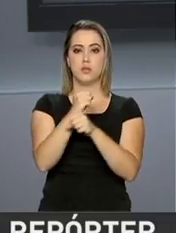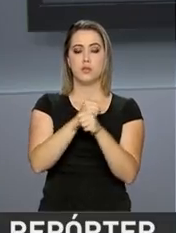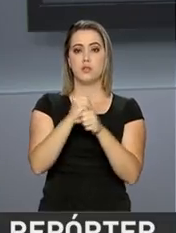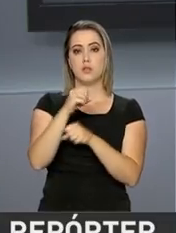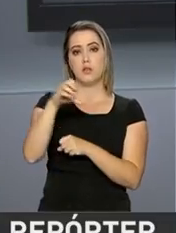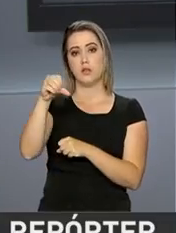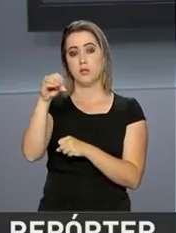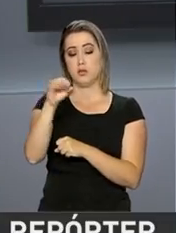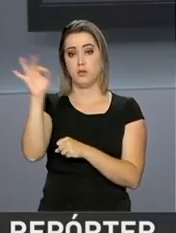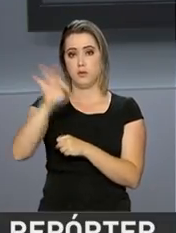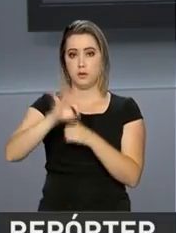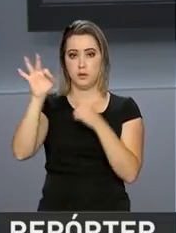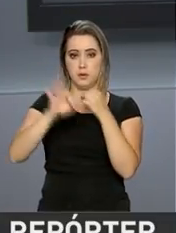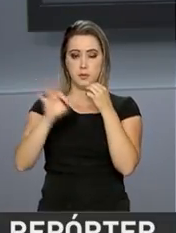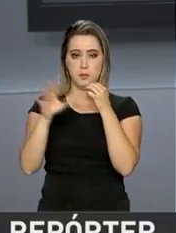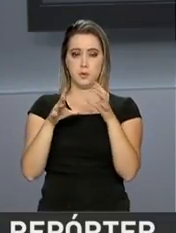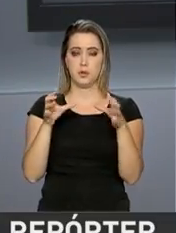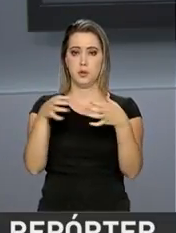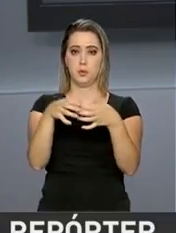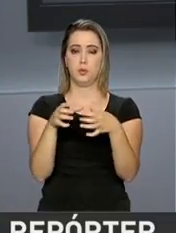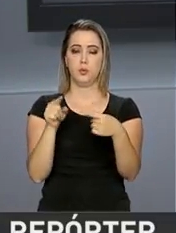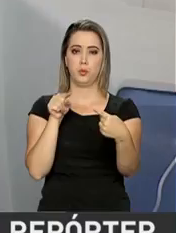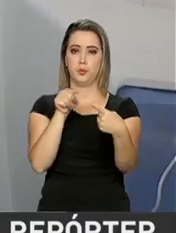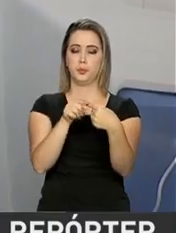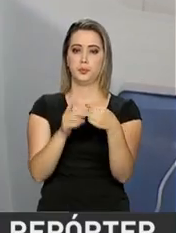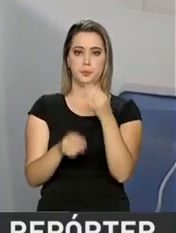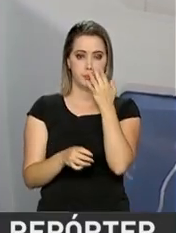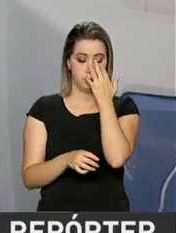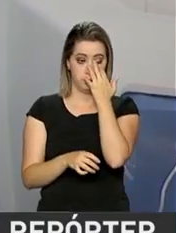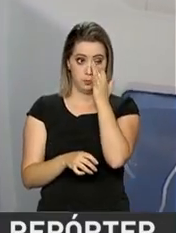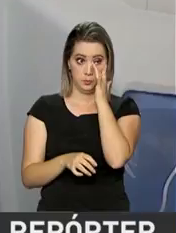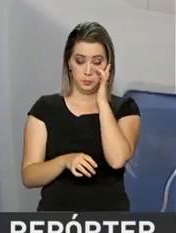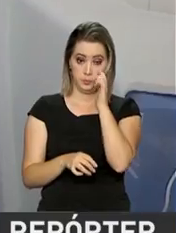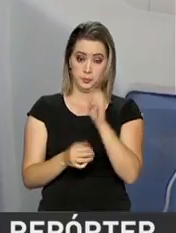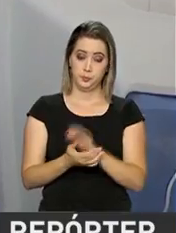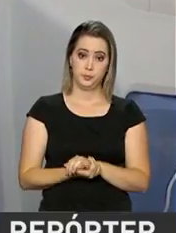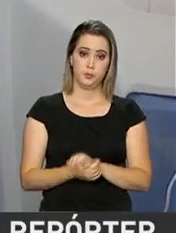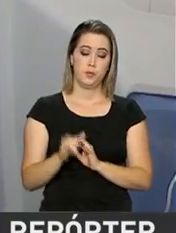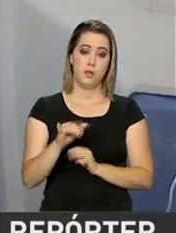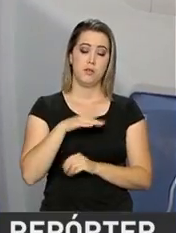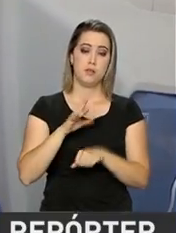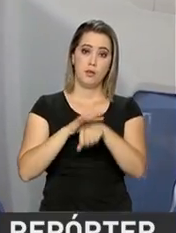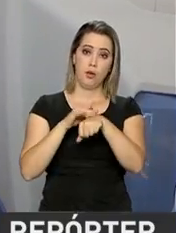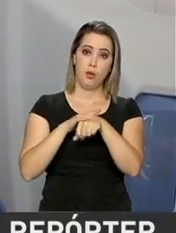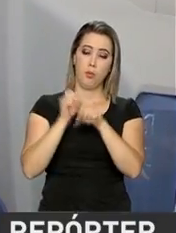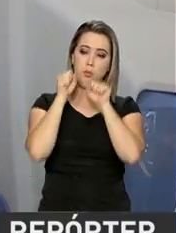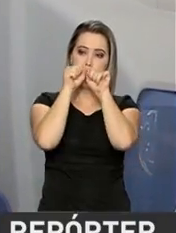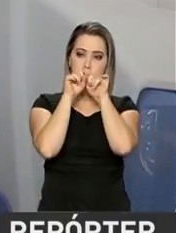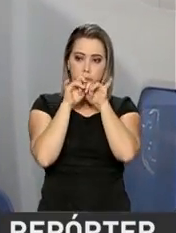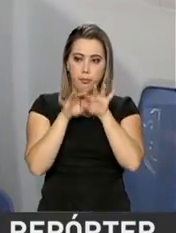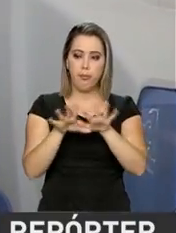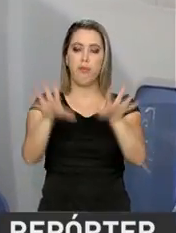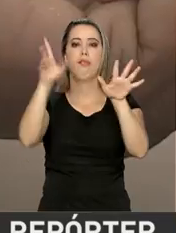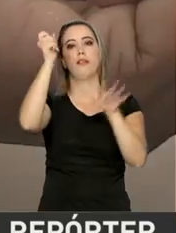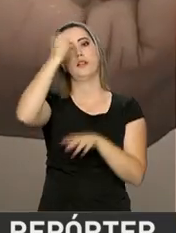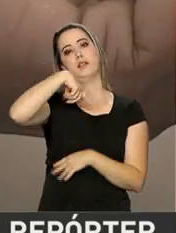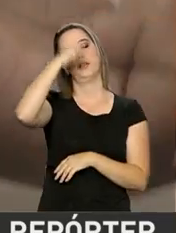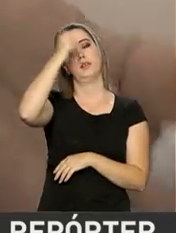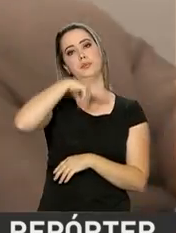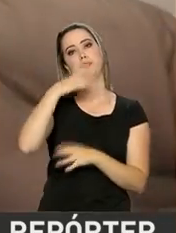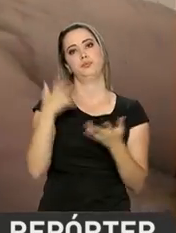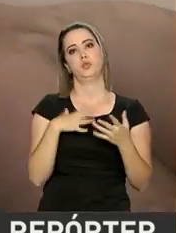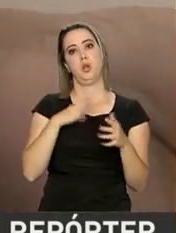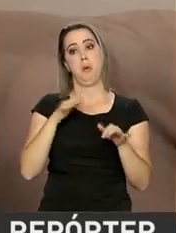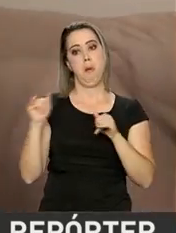90% do público alvo se tem uma doença que espalha fácil a tal da gripe à